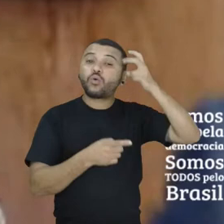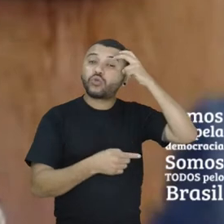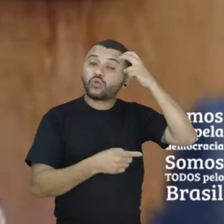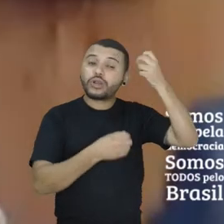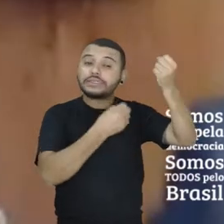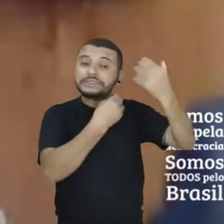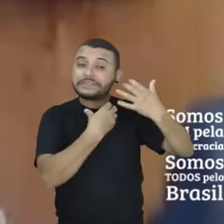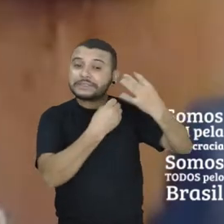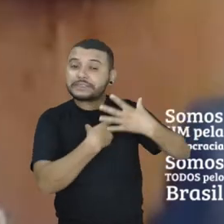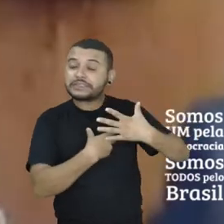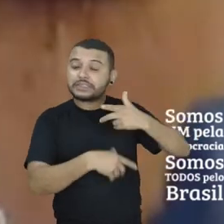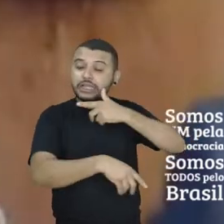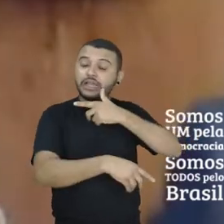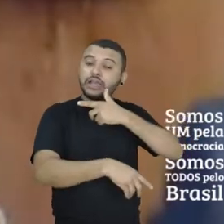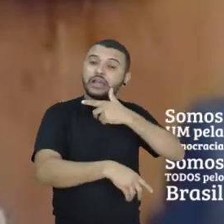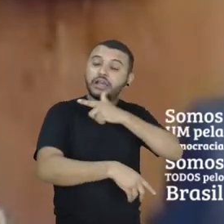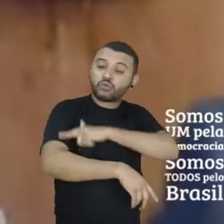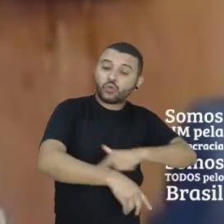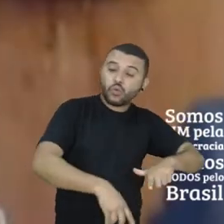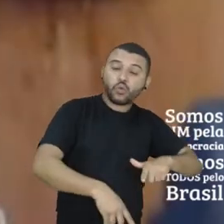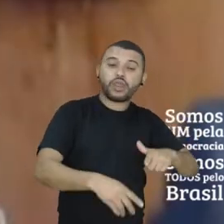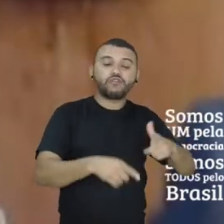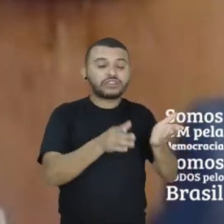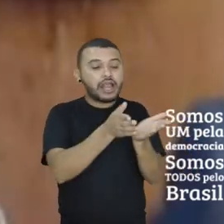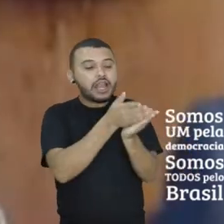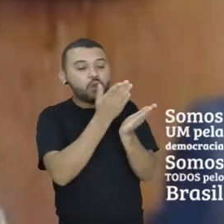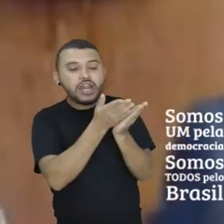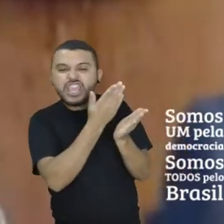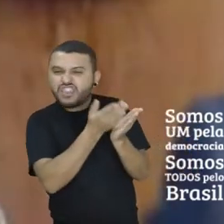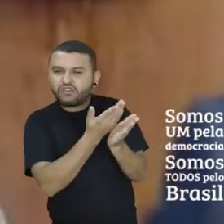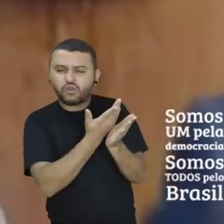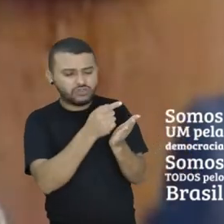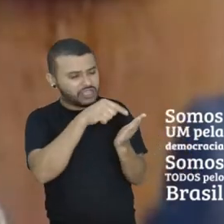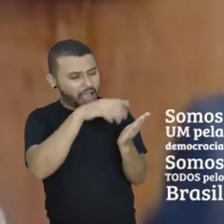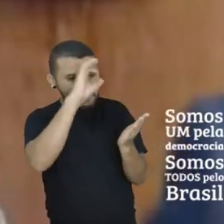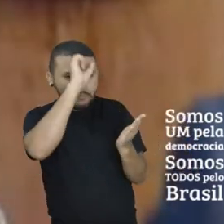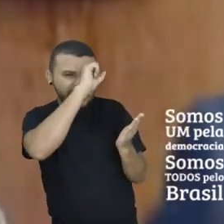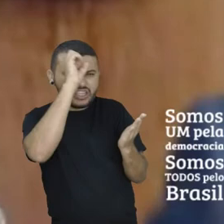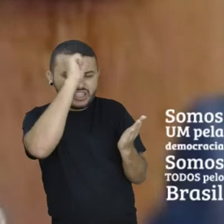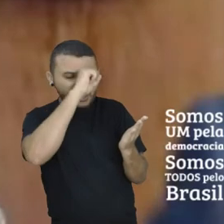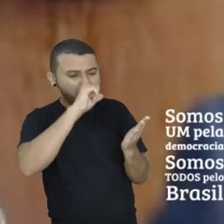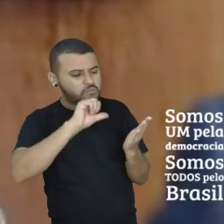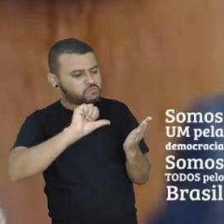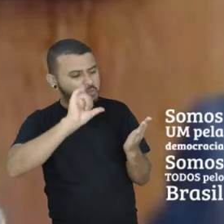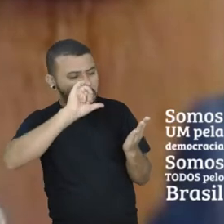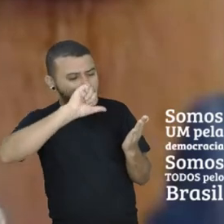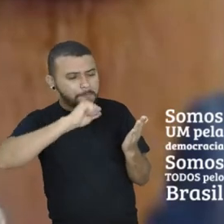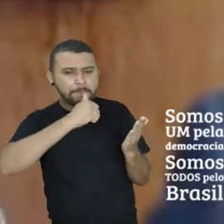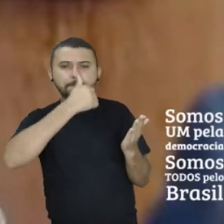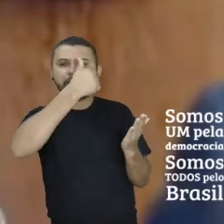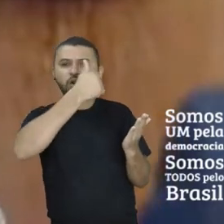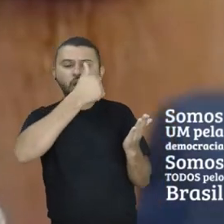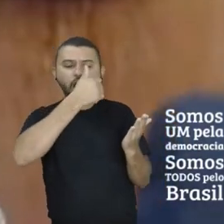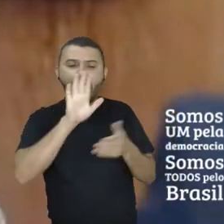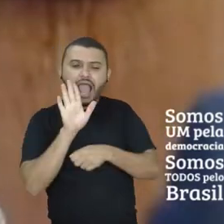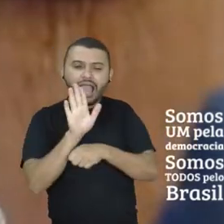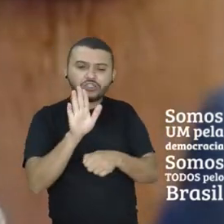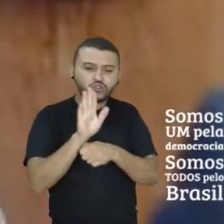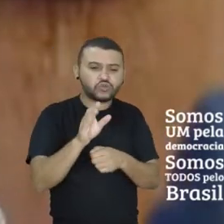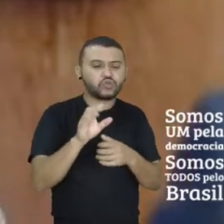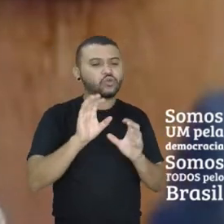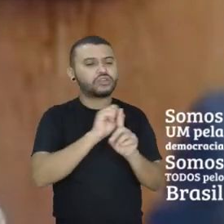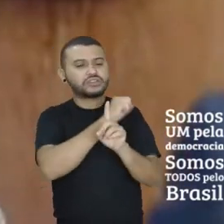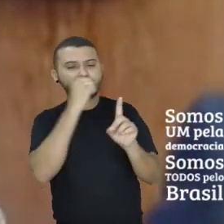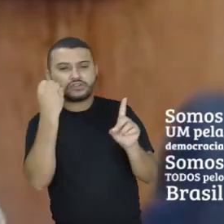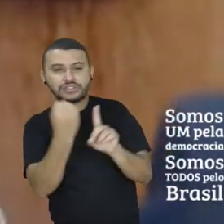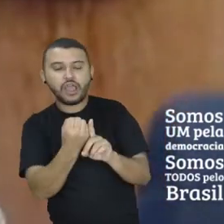assiste, lê um bom livro, você melhora, né? A cultura é transformadora da sociedade. Um bom filme, uma peça